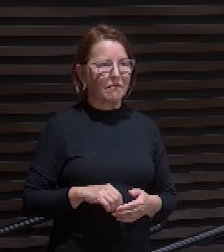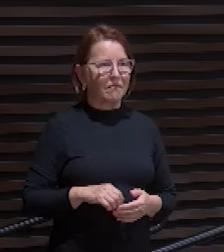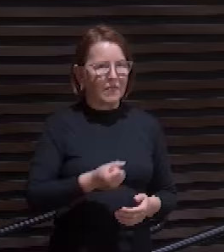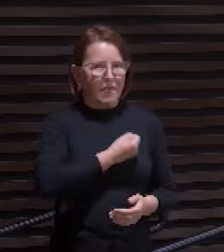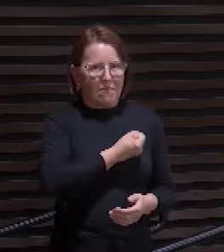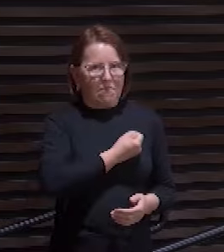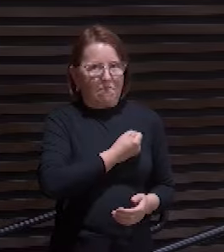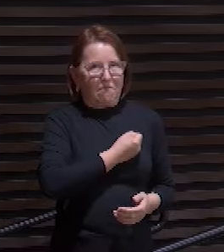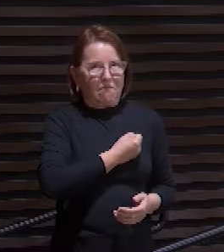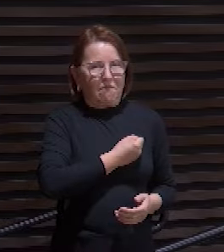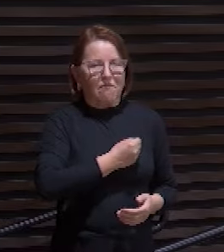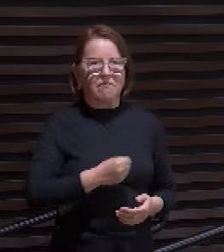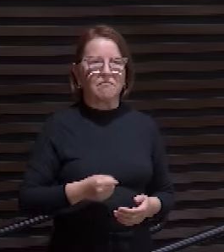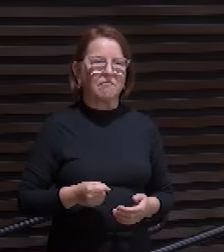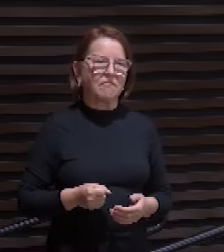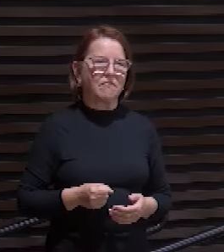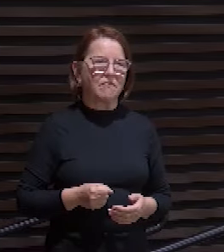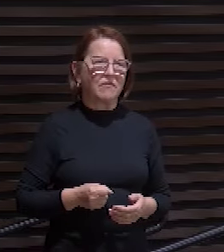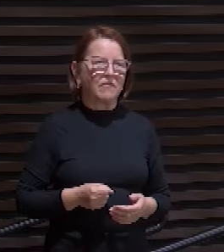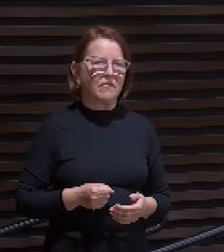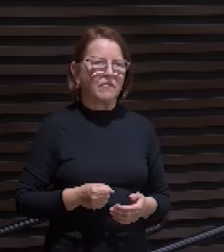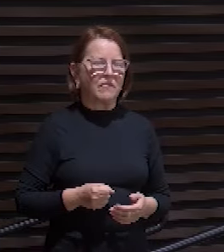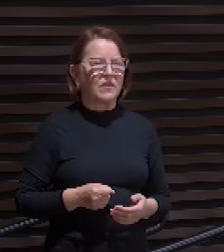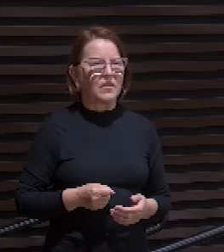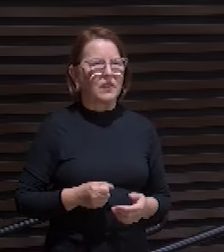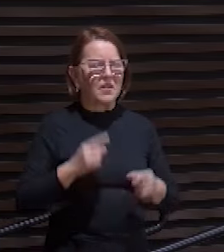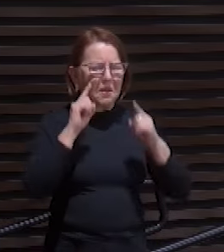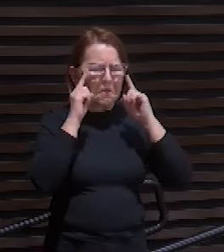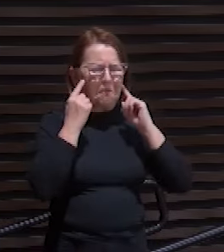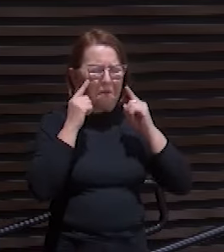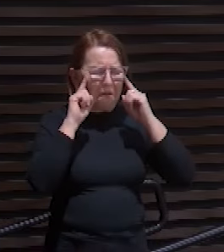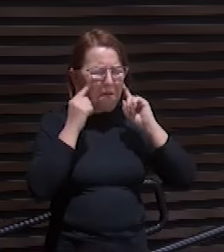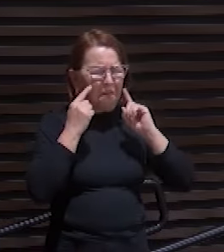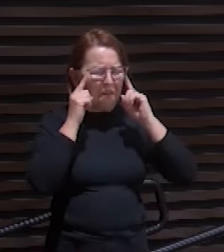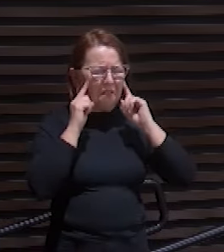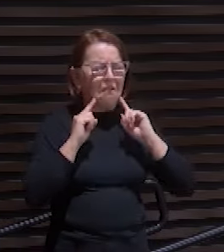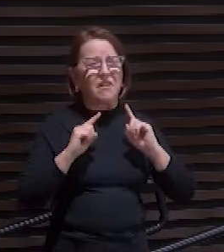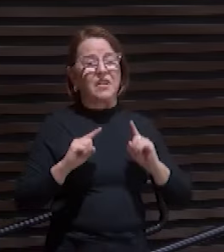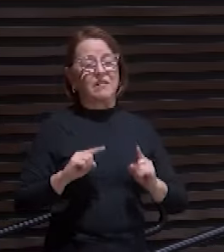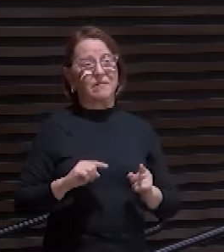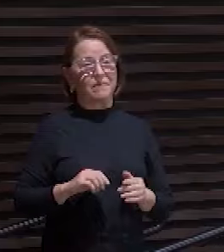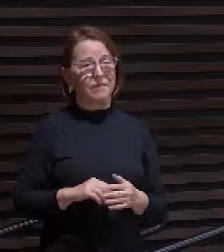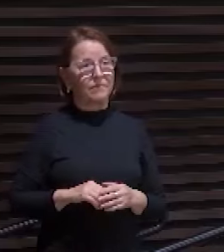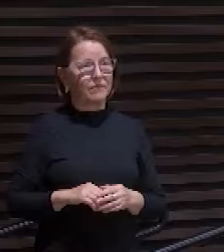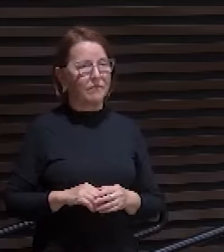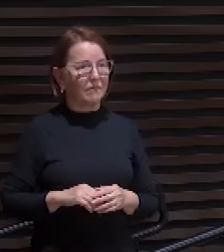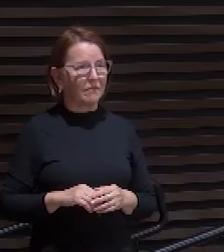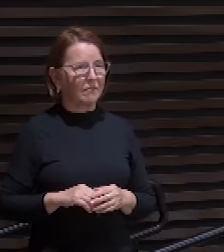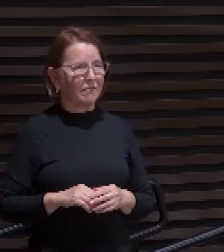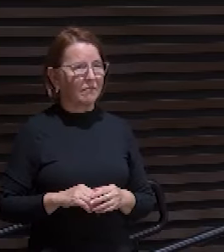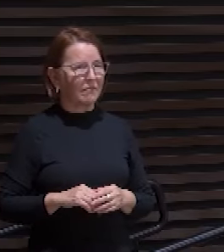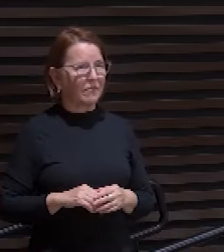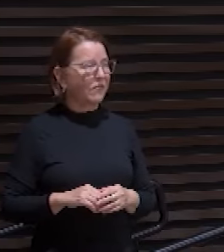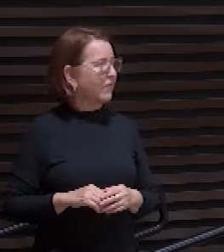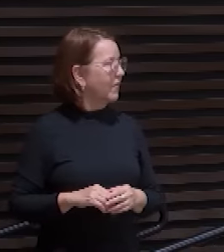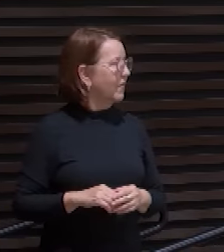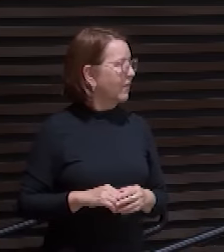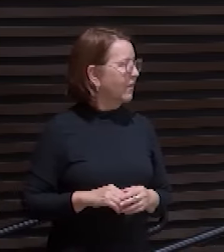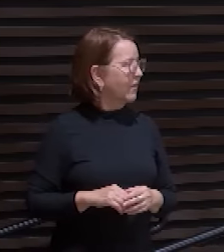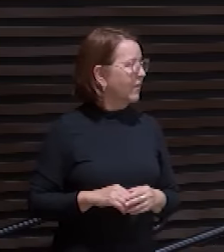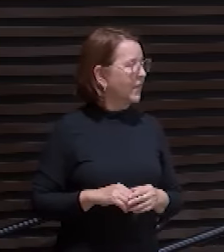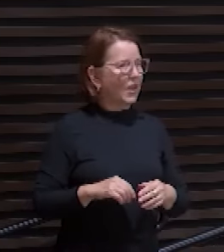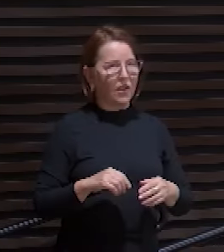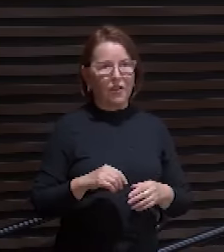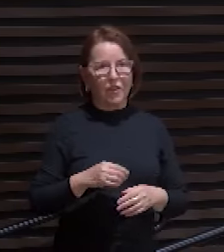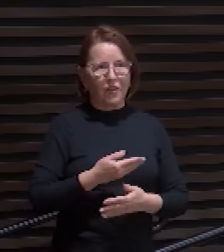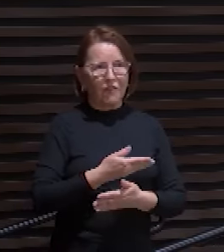Taquicardia, aperto no peito, choro excessivo. Você está doido? Você está botando todo mundo hoje aqui,